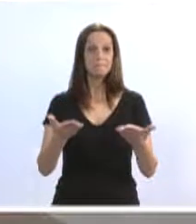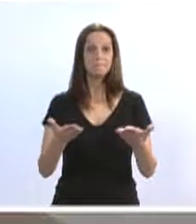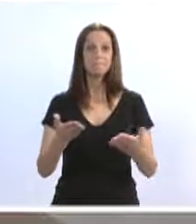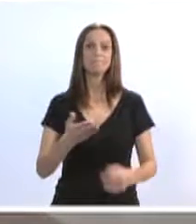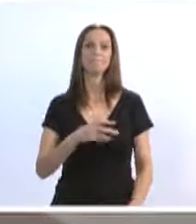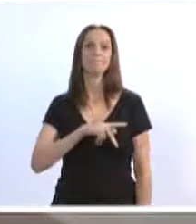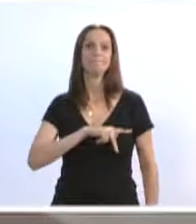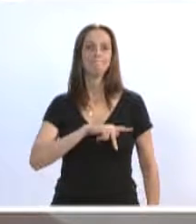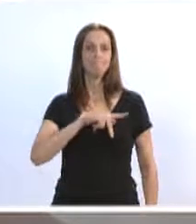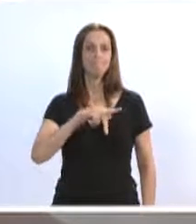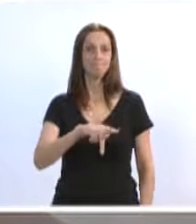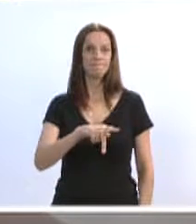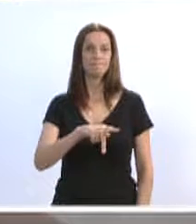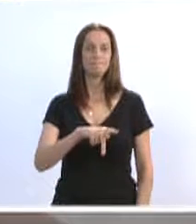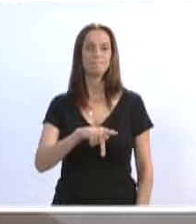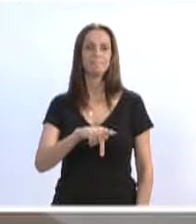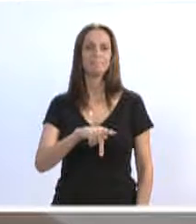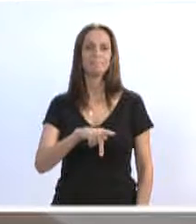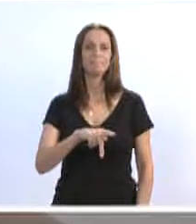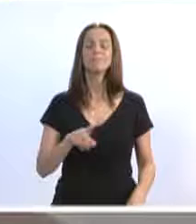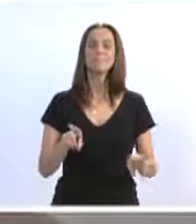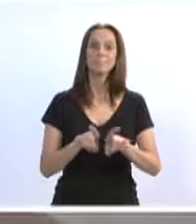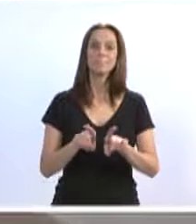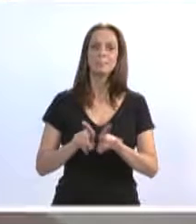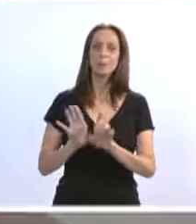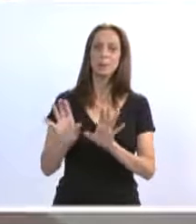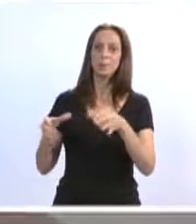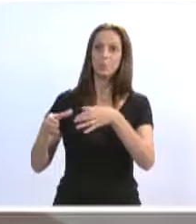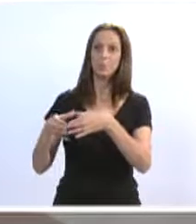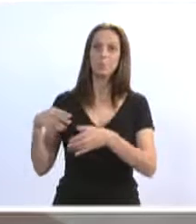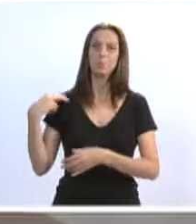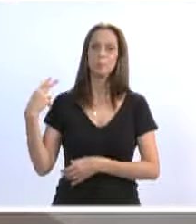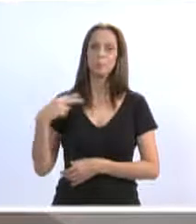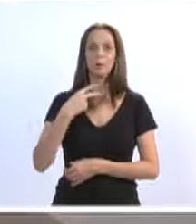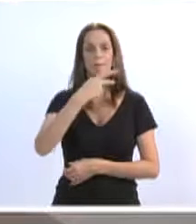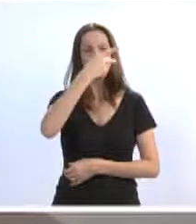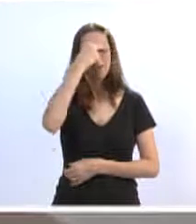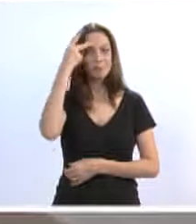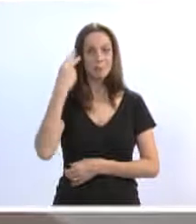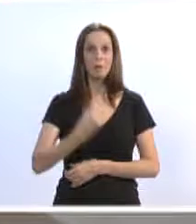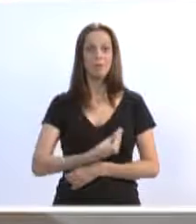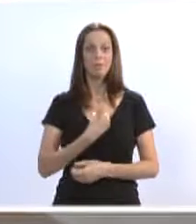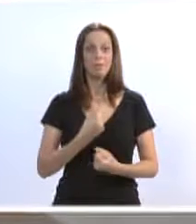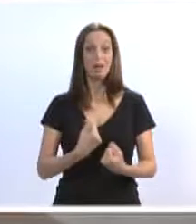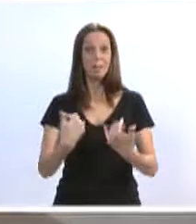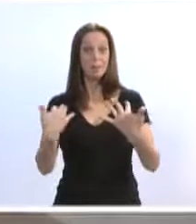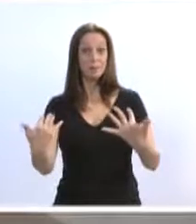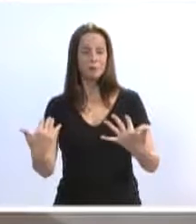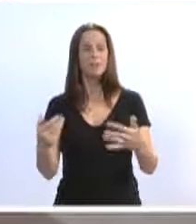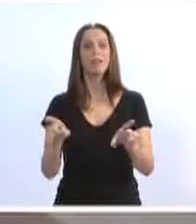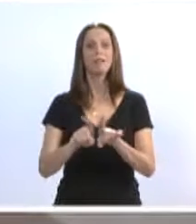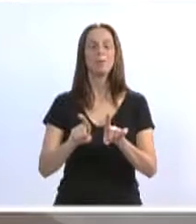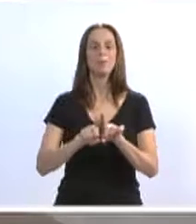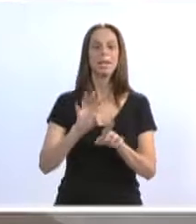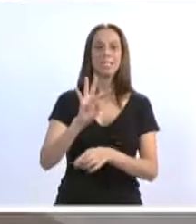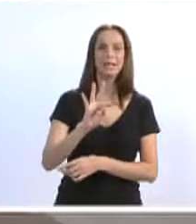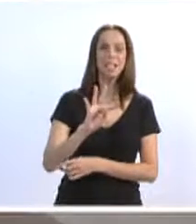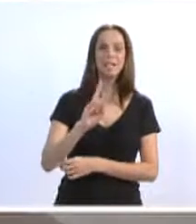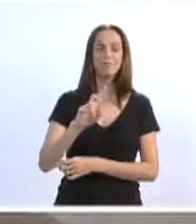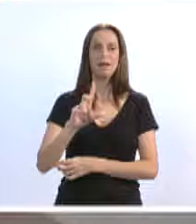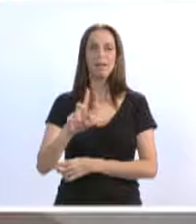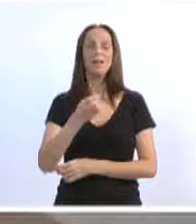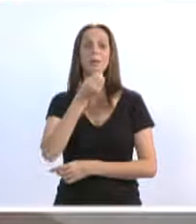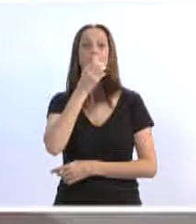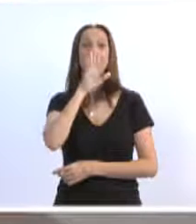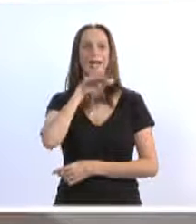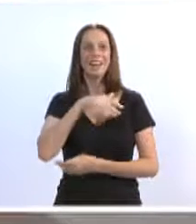Excelentíssimo senhor presidente, senhores vereadores, a quem nos acompanha aqui do plenário, quem nos acompanha pela TVL, muito boa tarde.